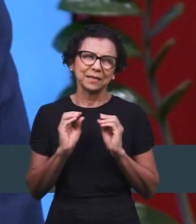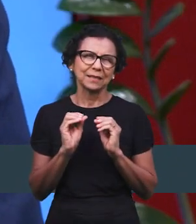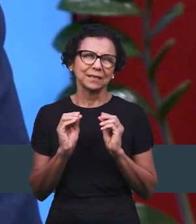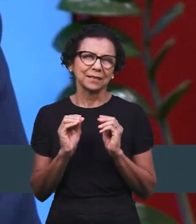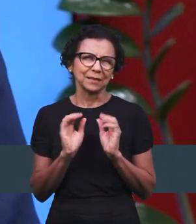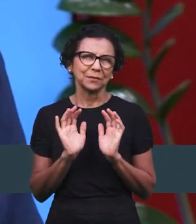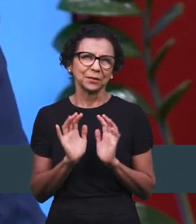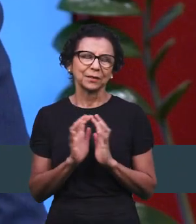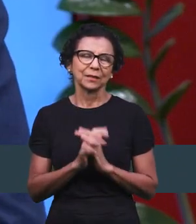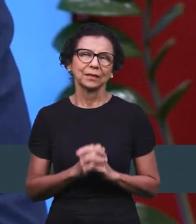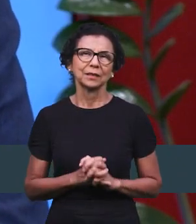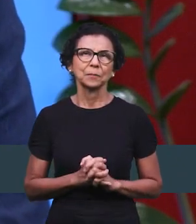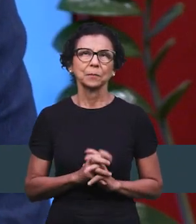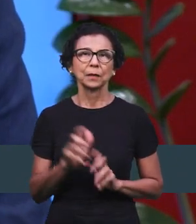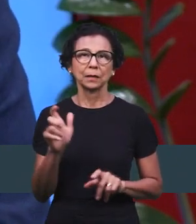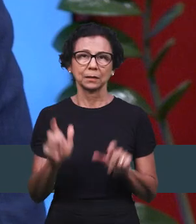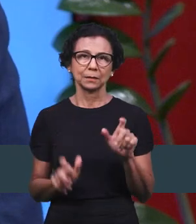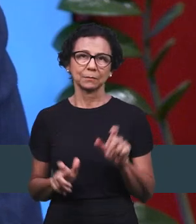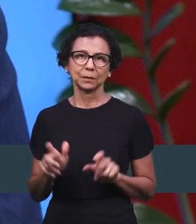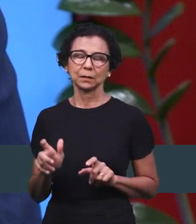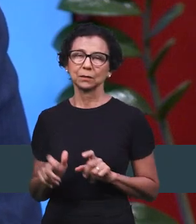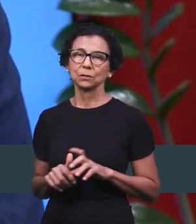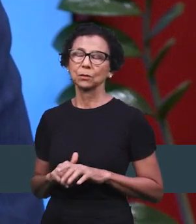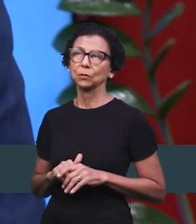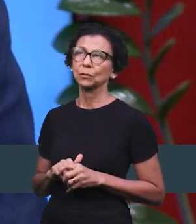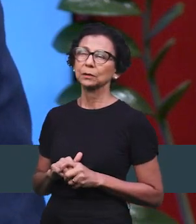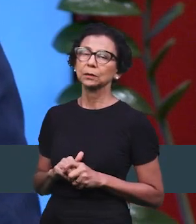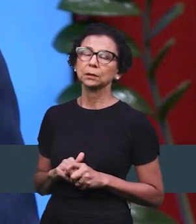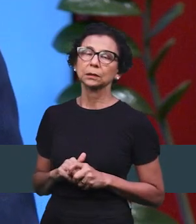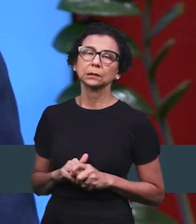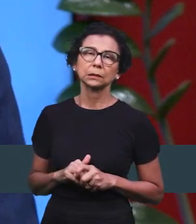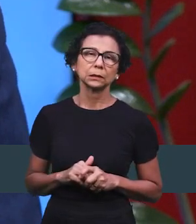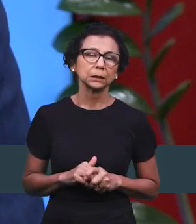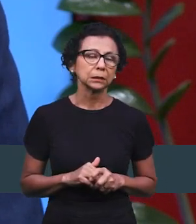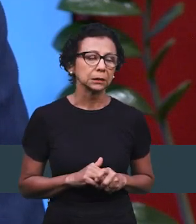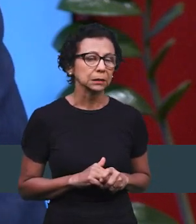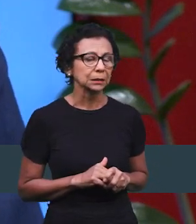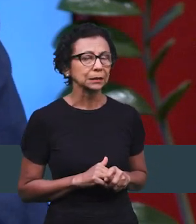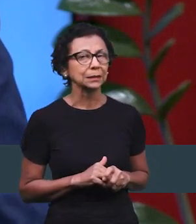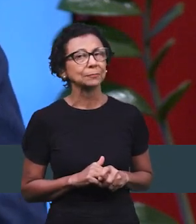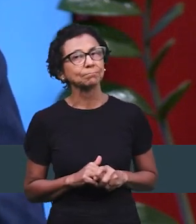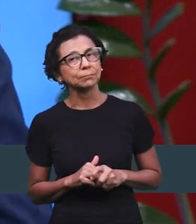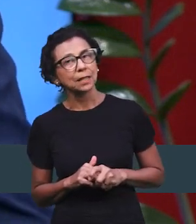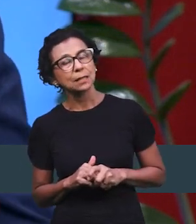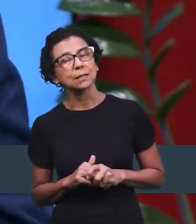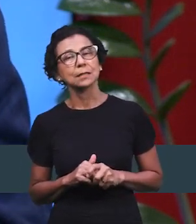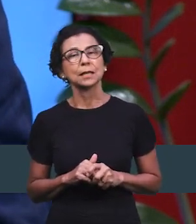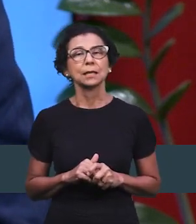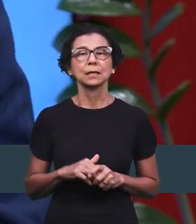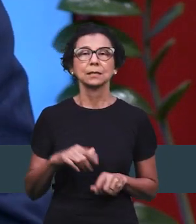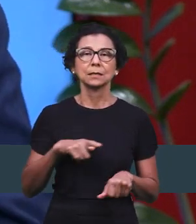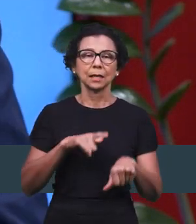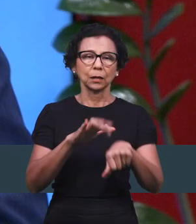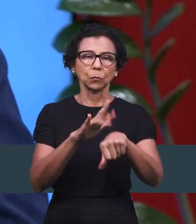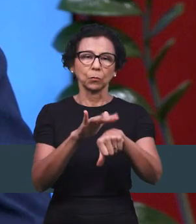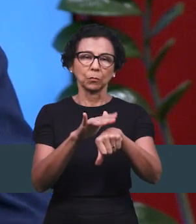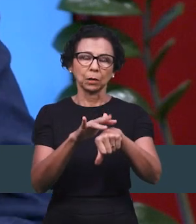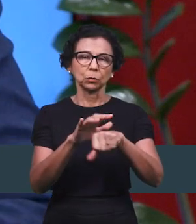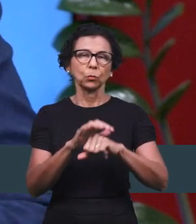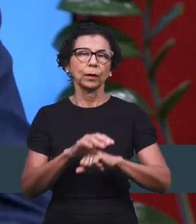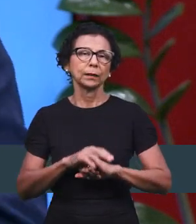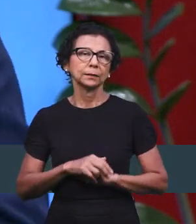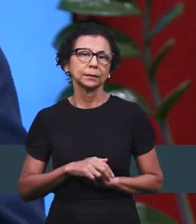pessoas sofrem deste mau hálito, que na verdade é resultado de alguma doença, seja da boca,